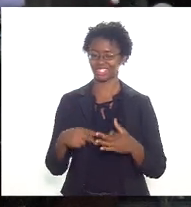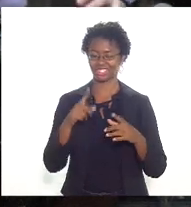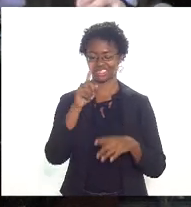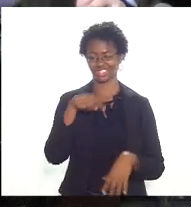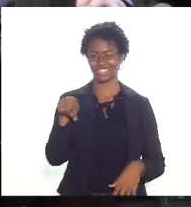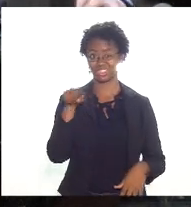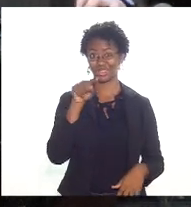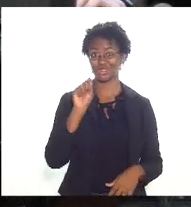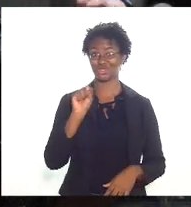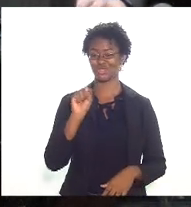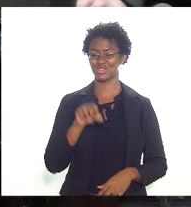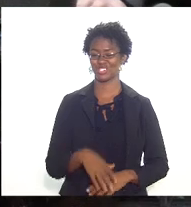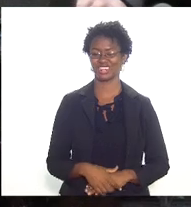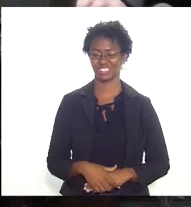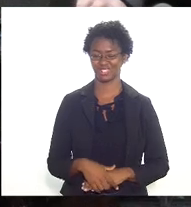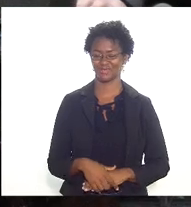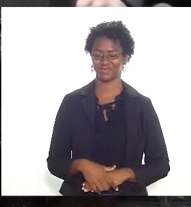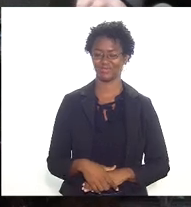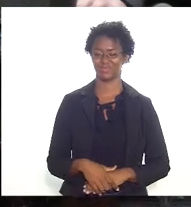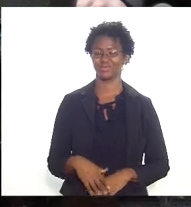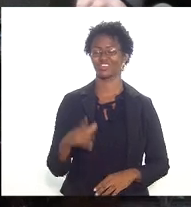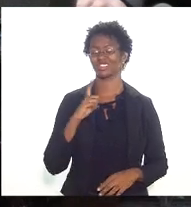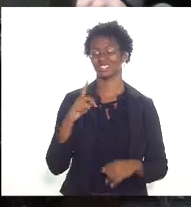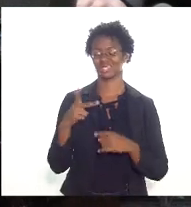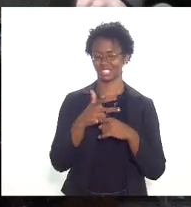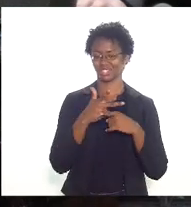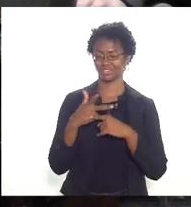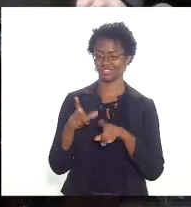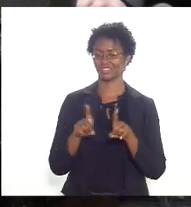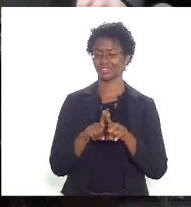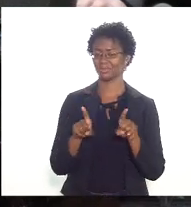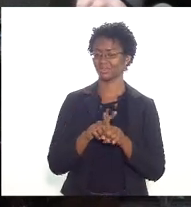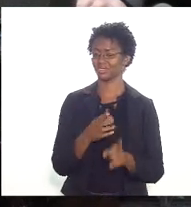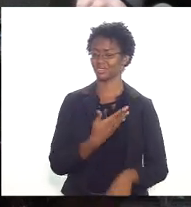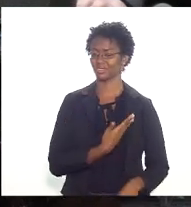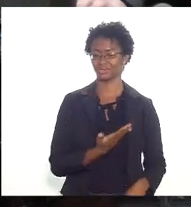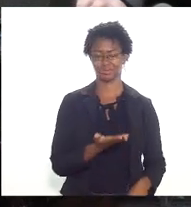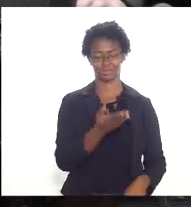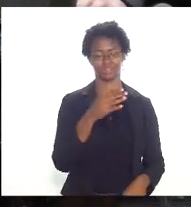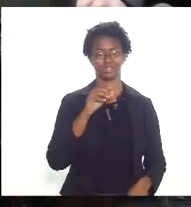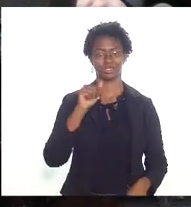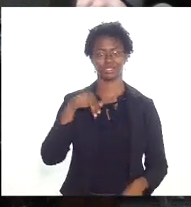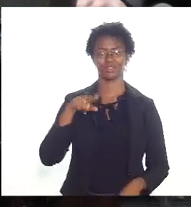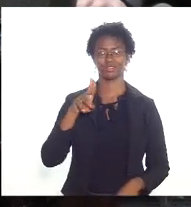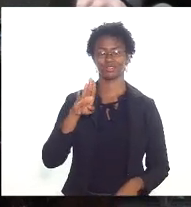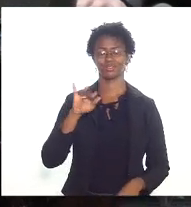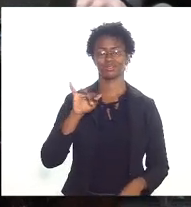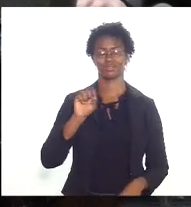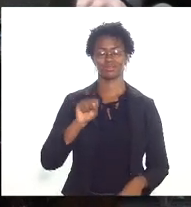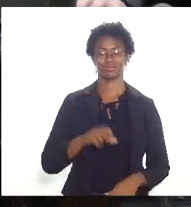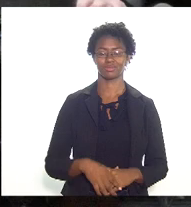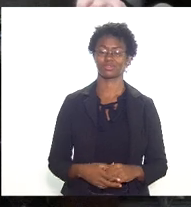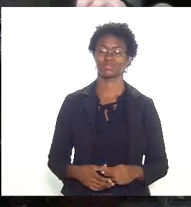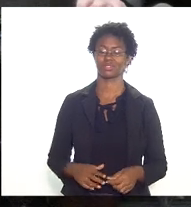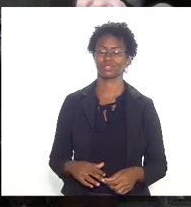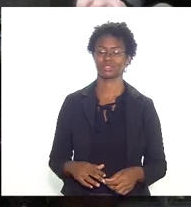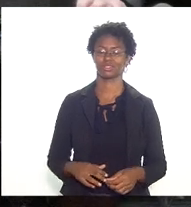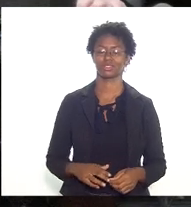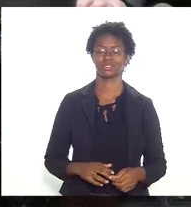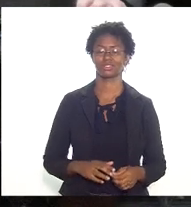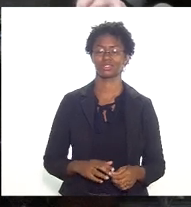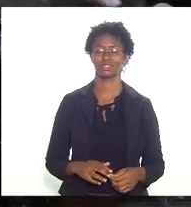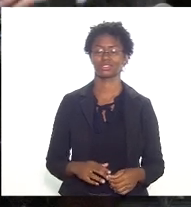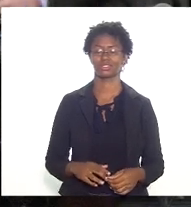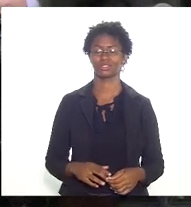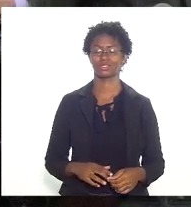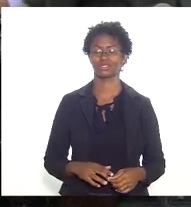de oi mas também tem um vídeo também do nosso amigo do Anubis pela comissão de orçamento apertado